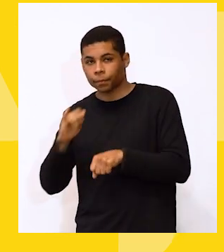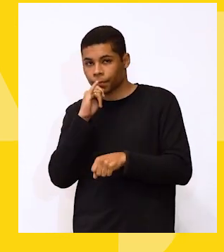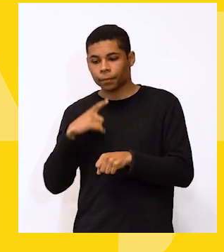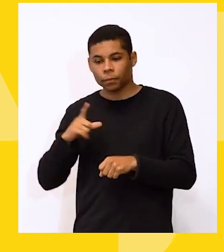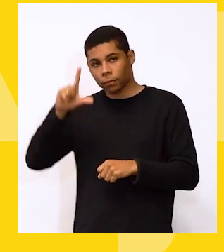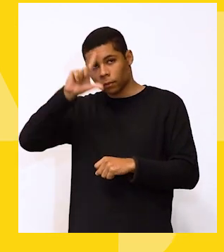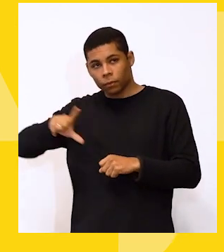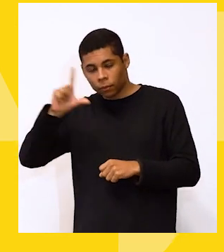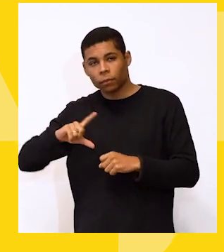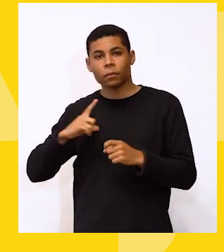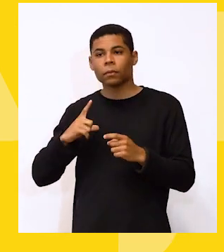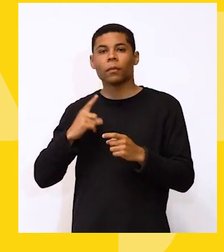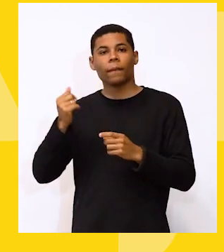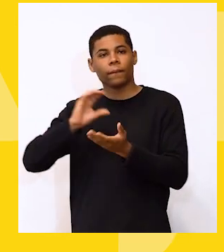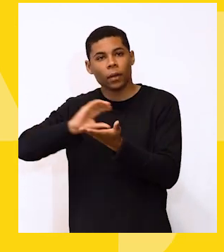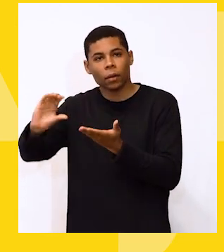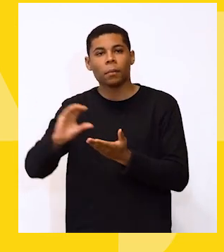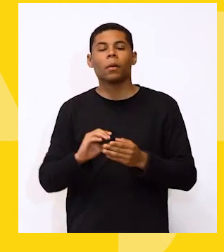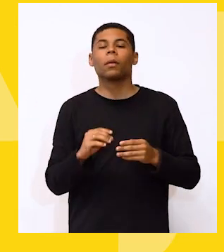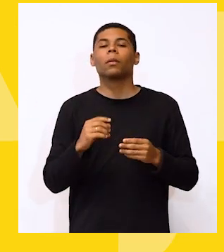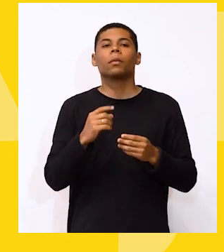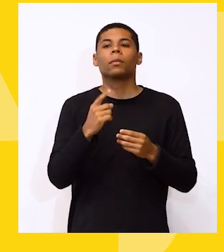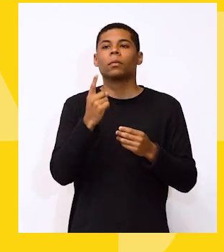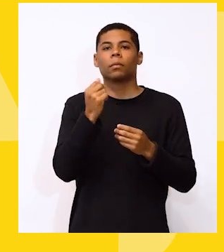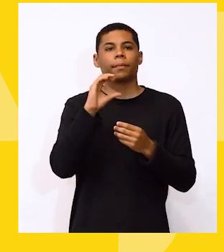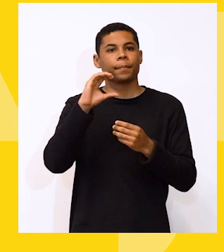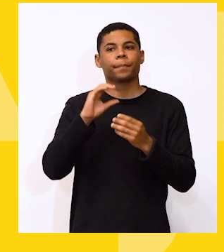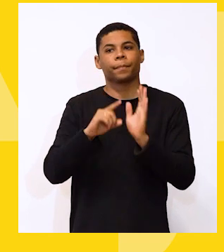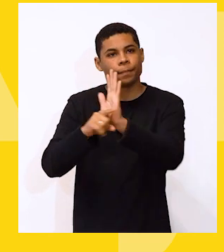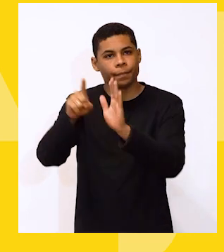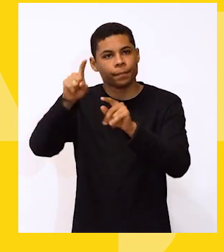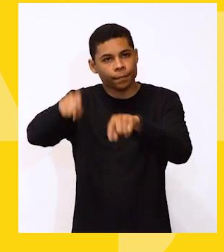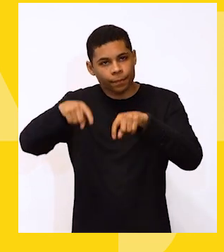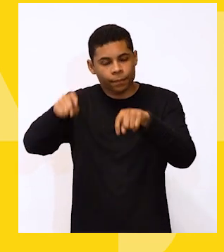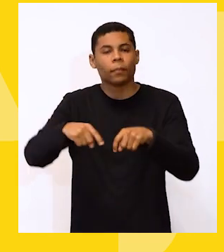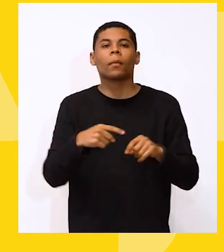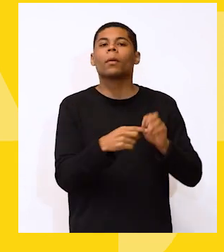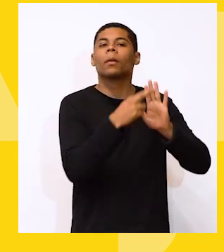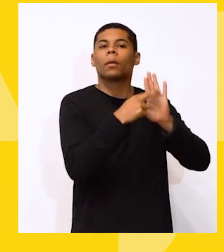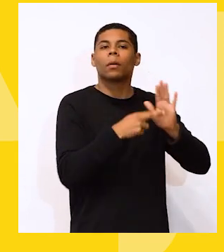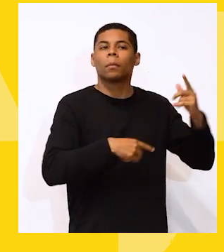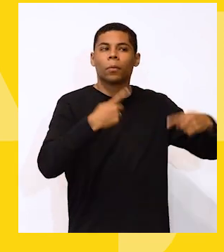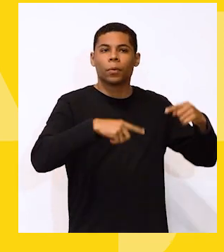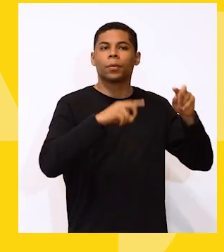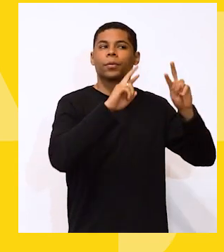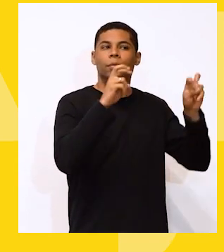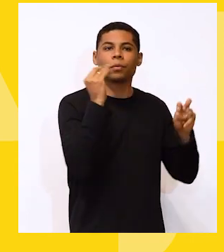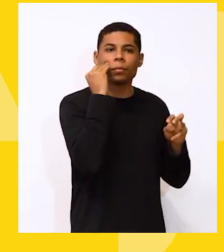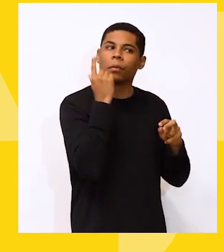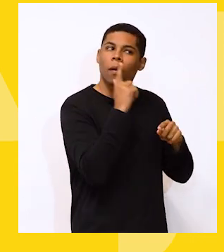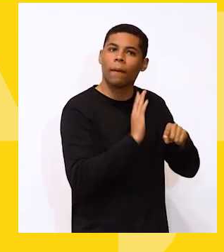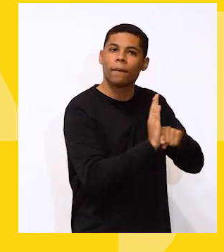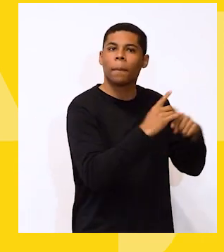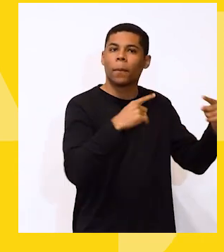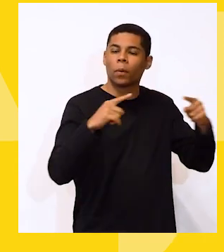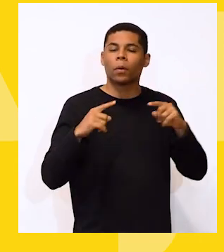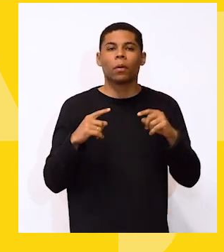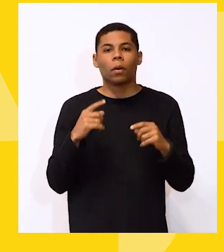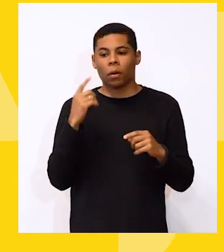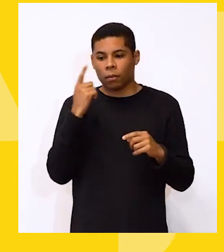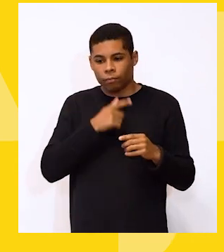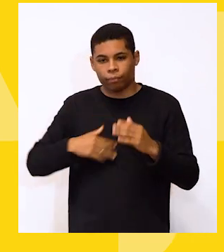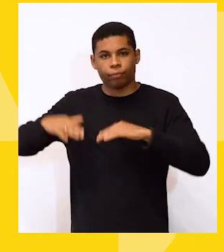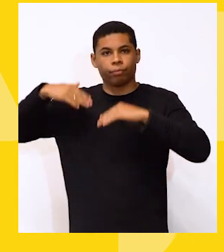você tem ainda financiamento Crédito Rural política de subsídios né que vai ser feito nós temos um tema fundamental aqui